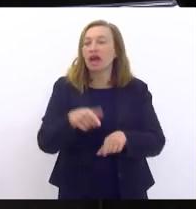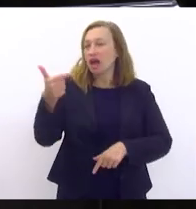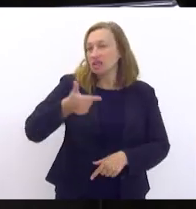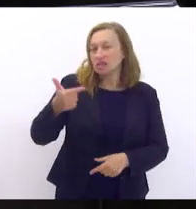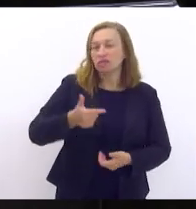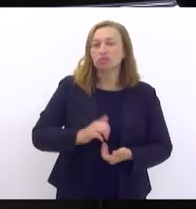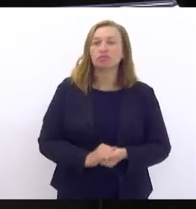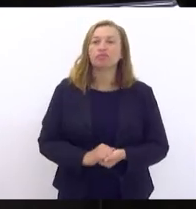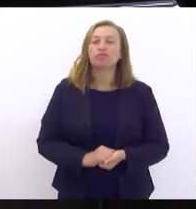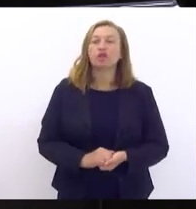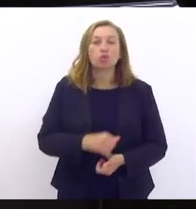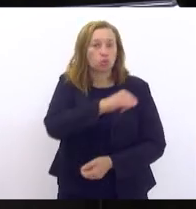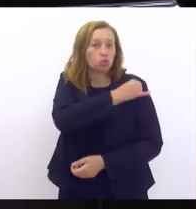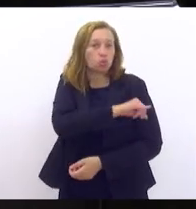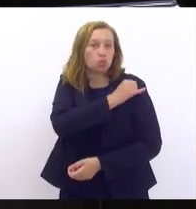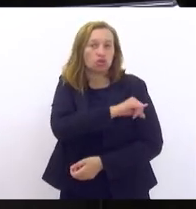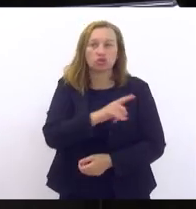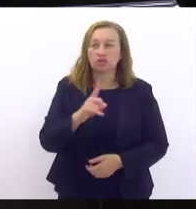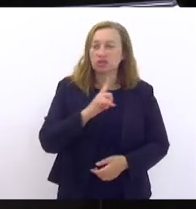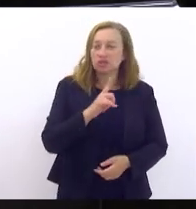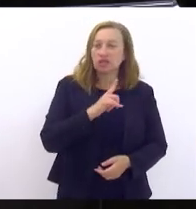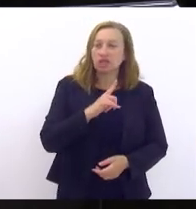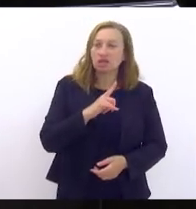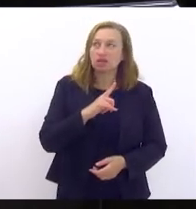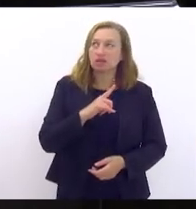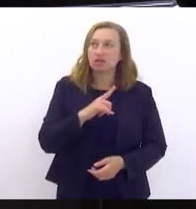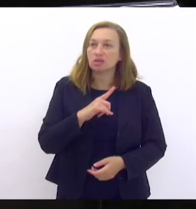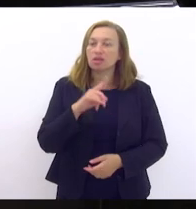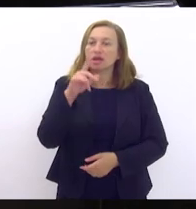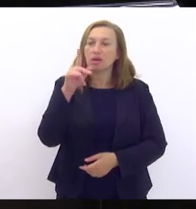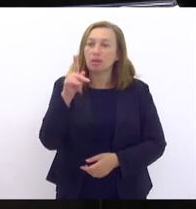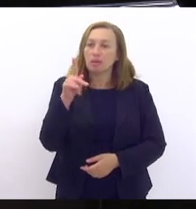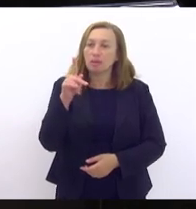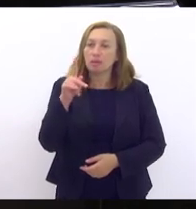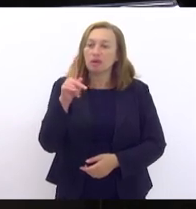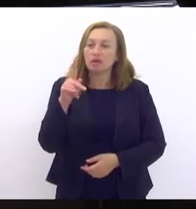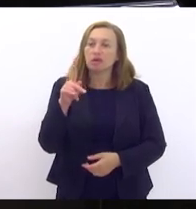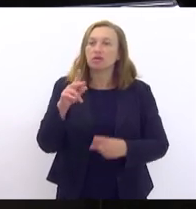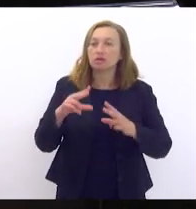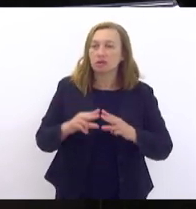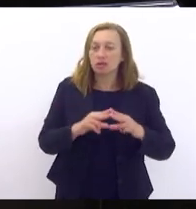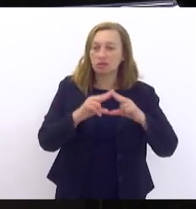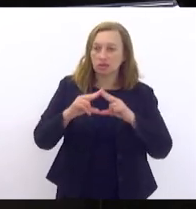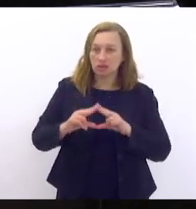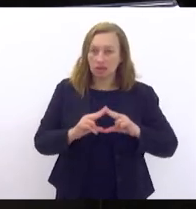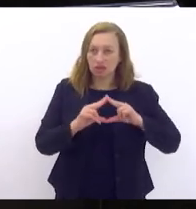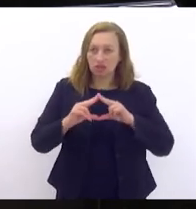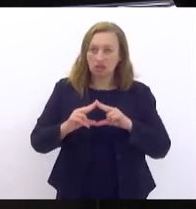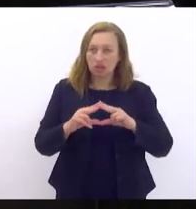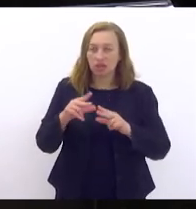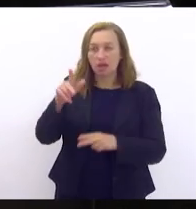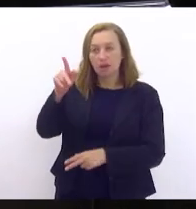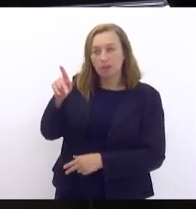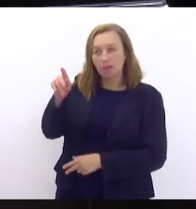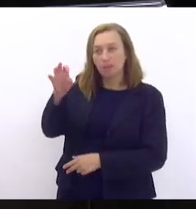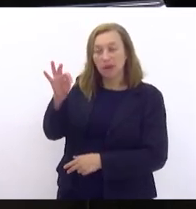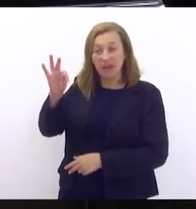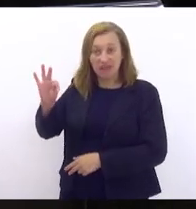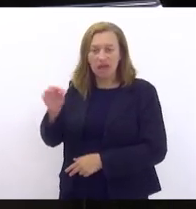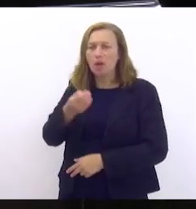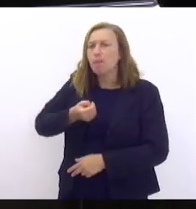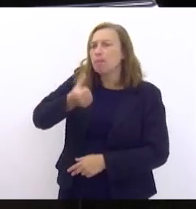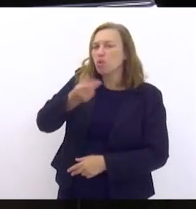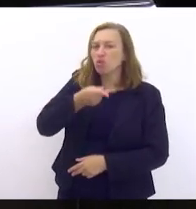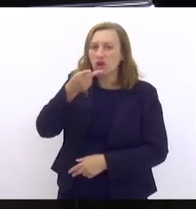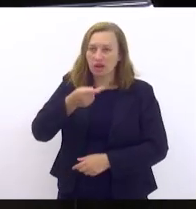no Rio de Janeiro nós temos uma das maiores plantas da América Latina de reciclagem de pet por exemplo que a gente fala